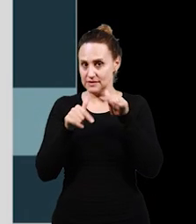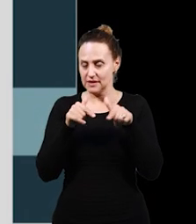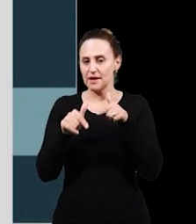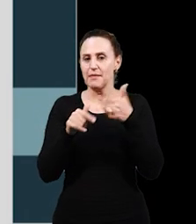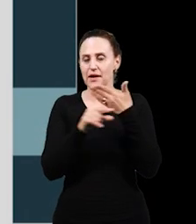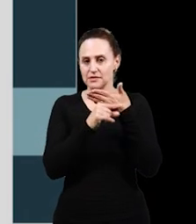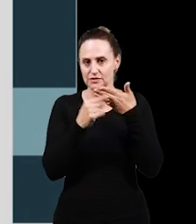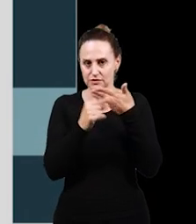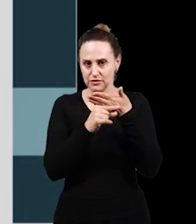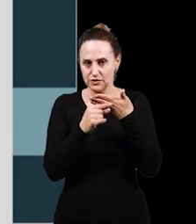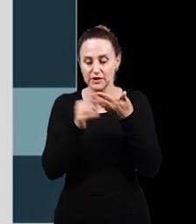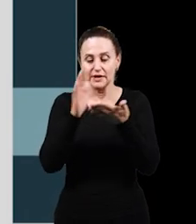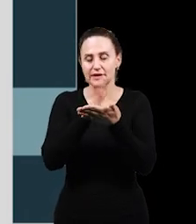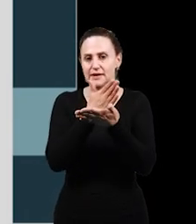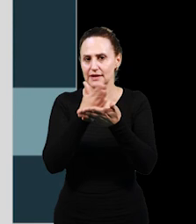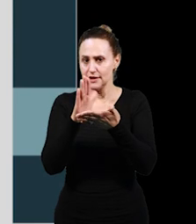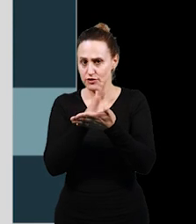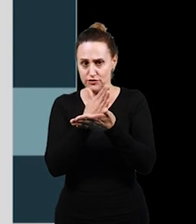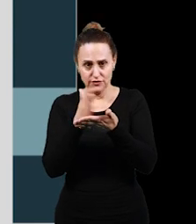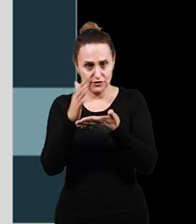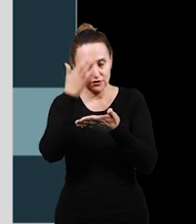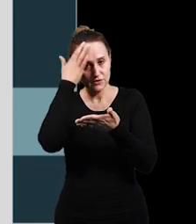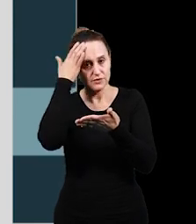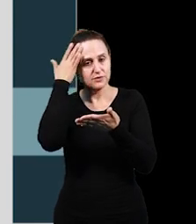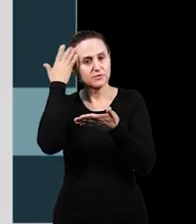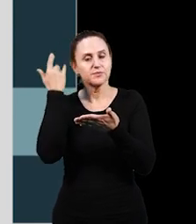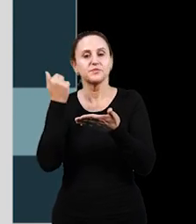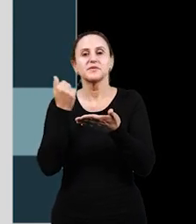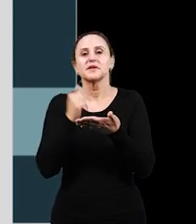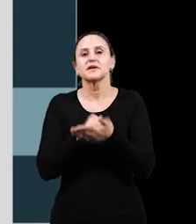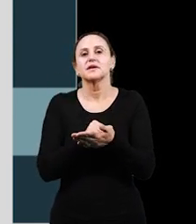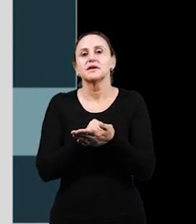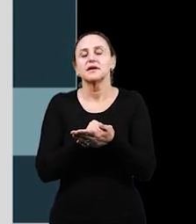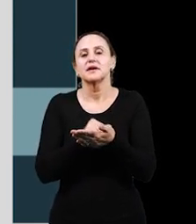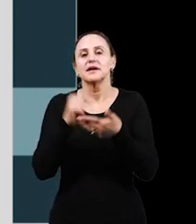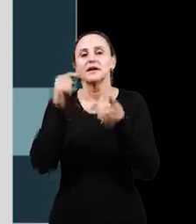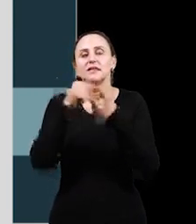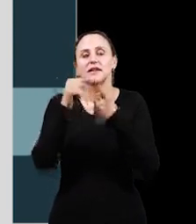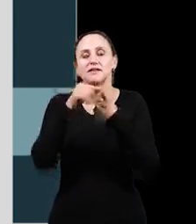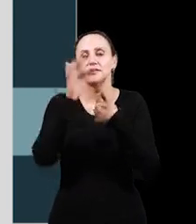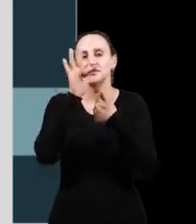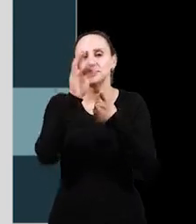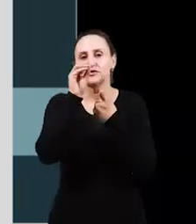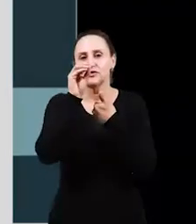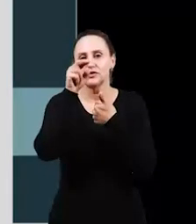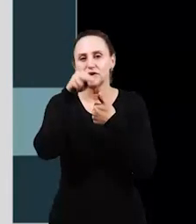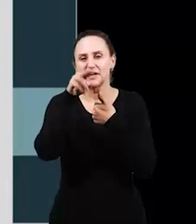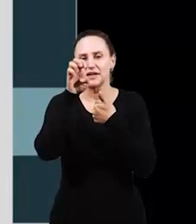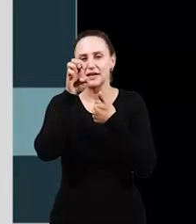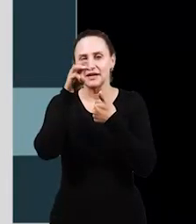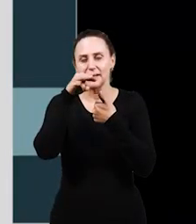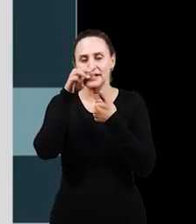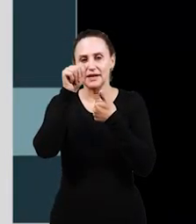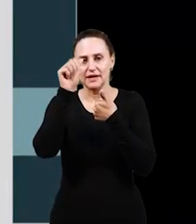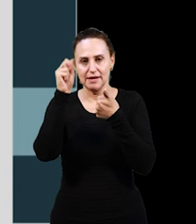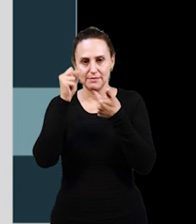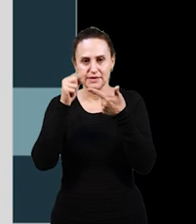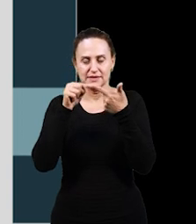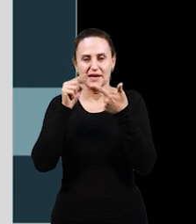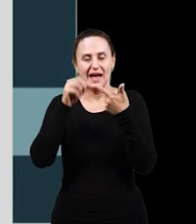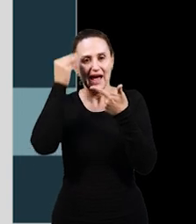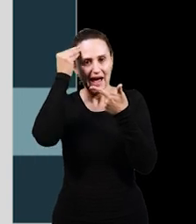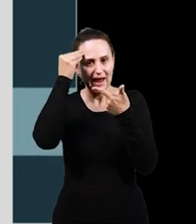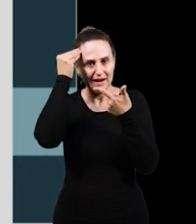Câmara ele é dividido conforme segue a concepção de fonema como um valor linguístico análise e descrição